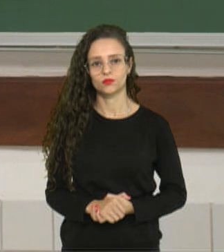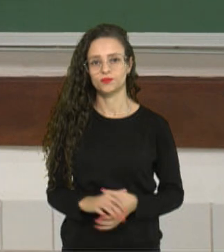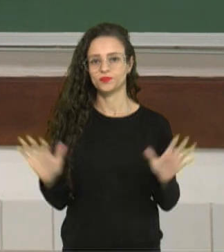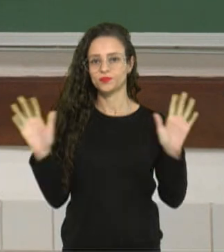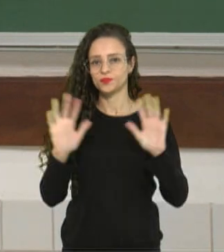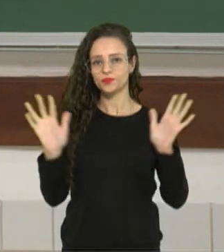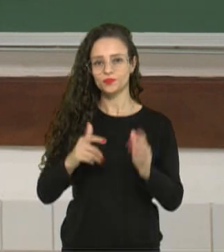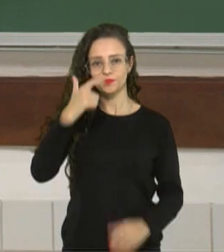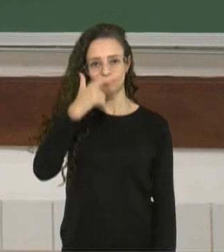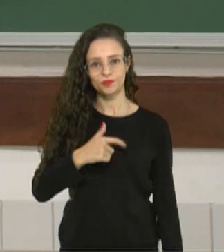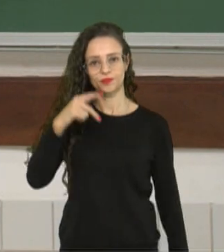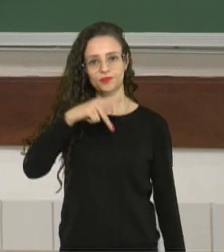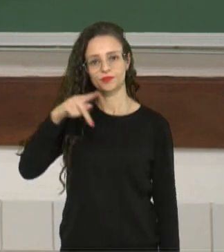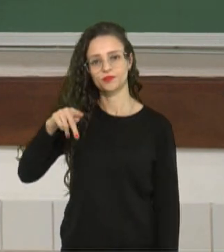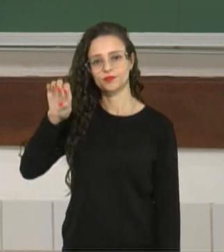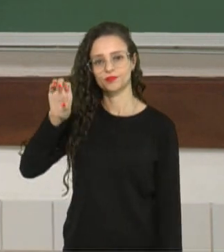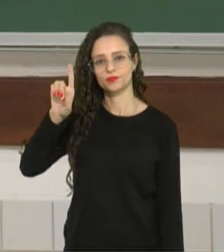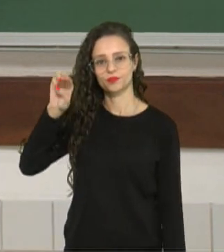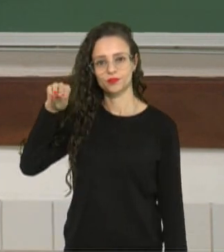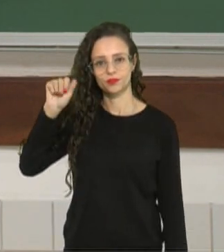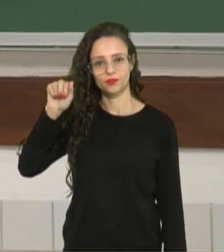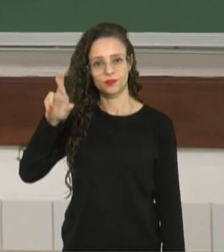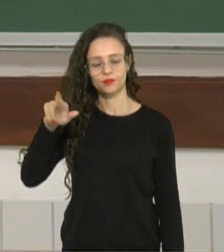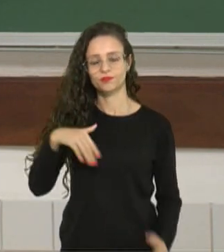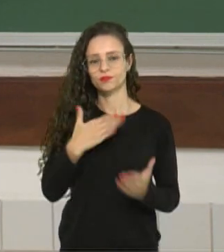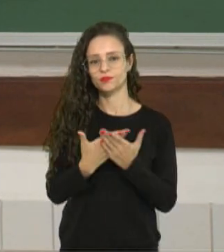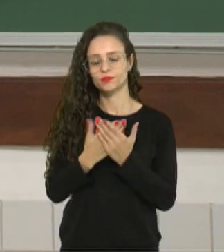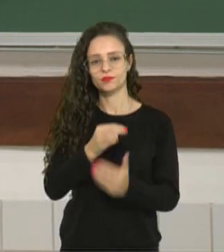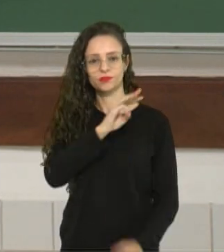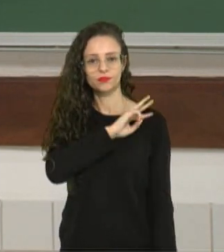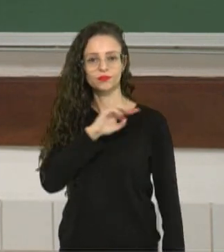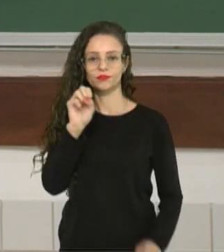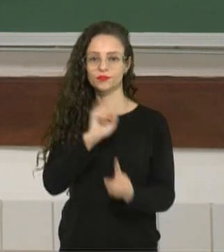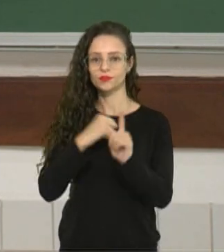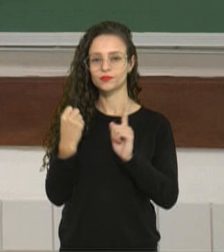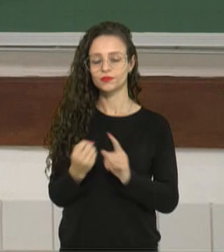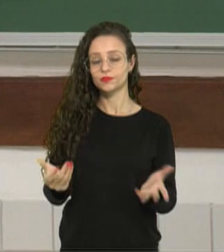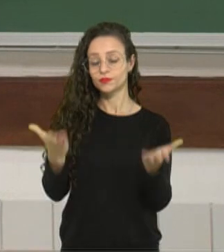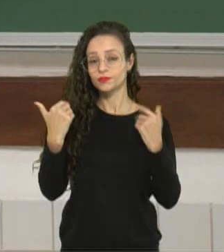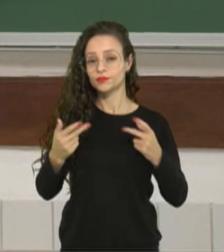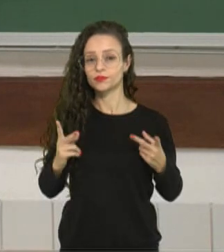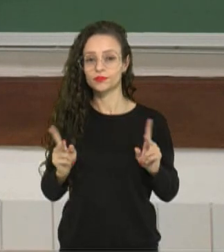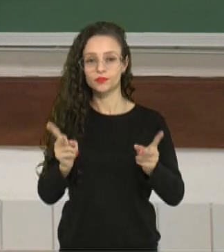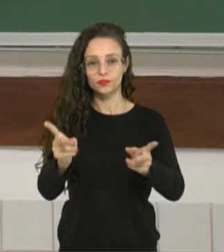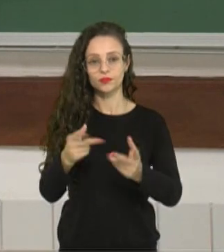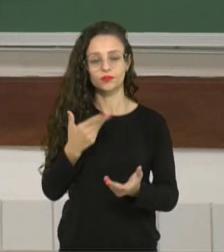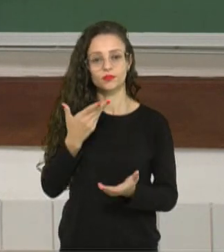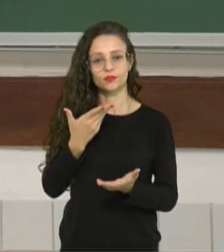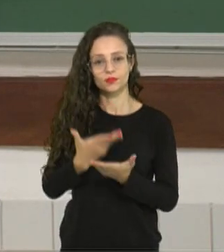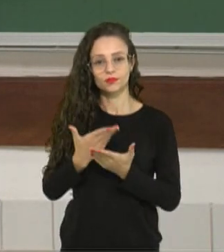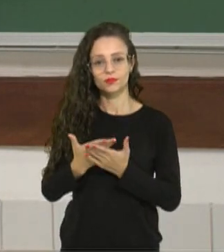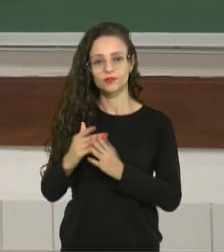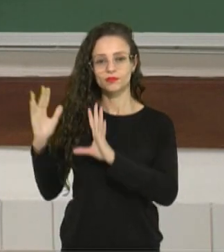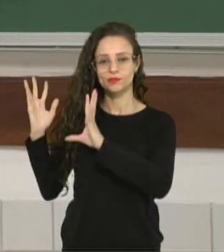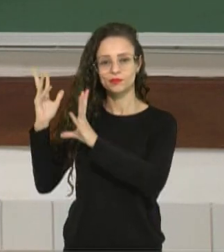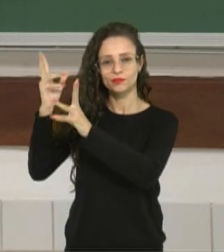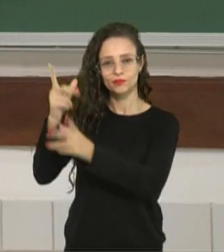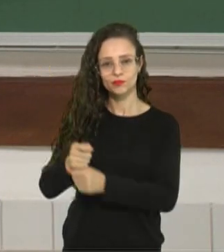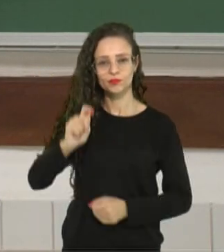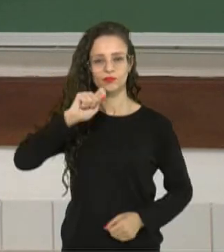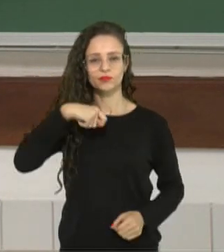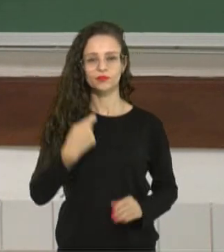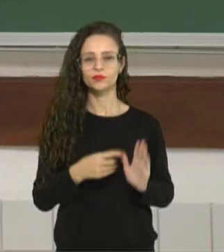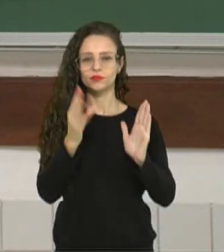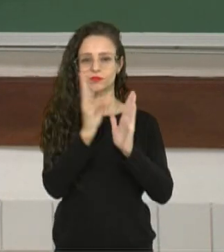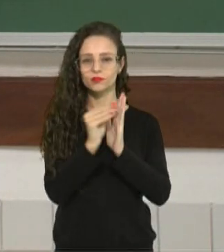Oi, pessoal, professor Edmar aqui de novo com as aulas do terceiro ano de Sociologia. Vamos continuar as nossas revisões sobre alguns